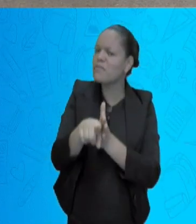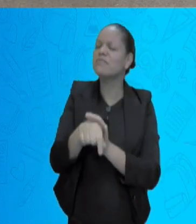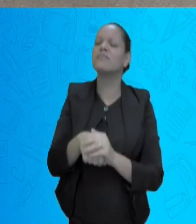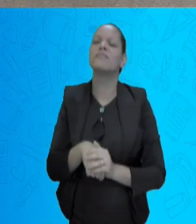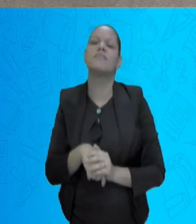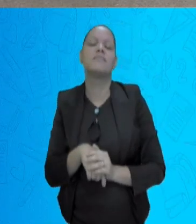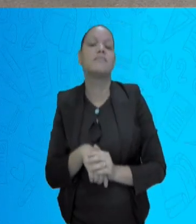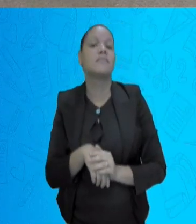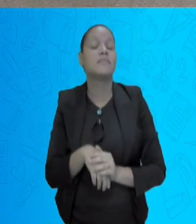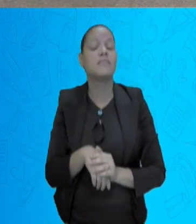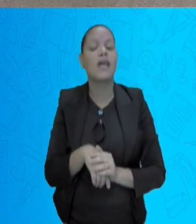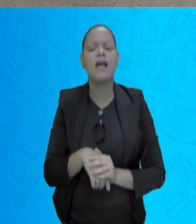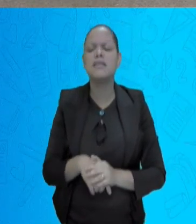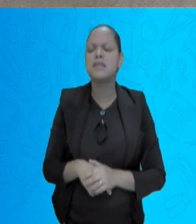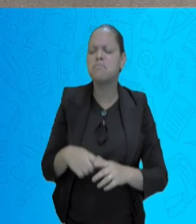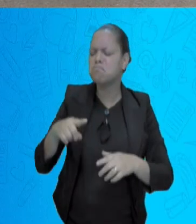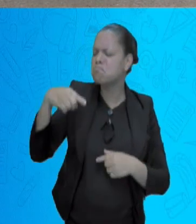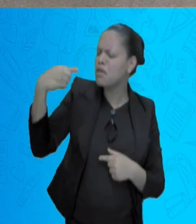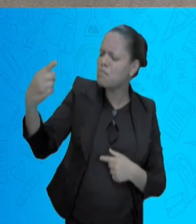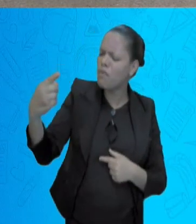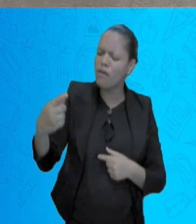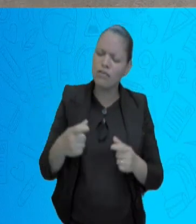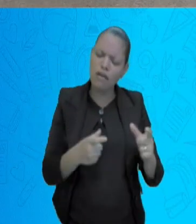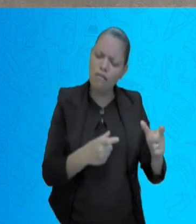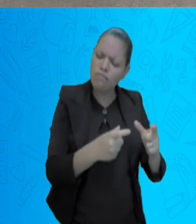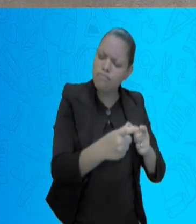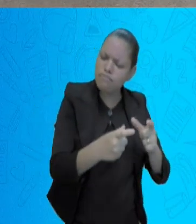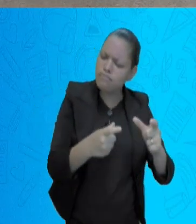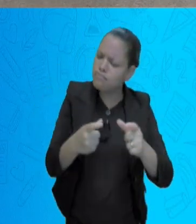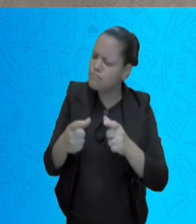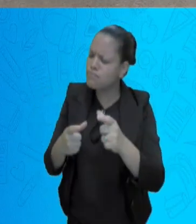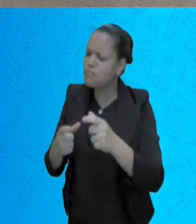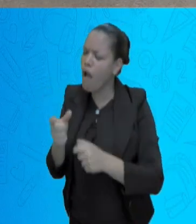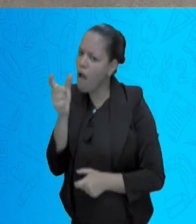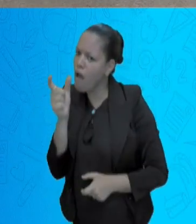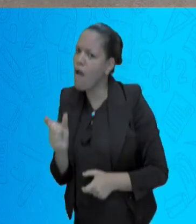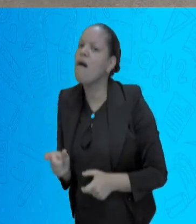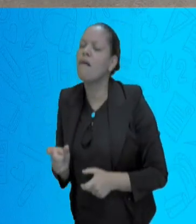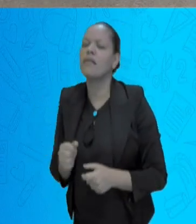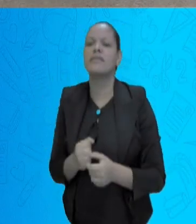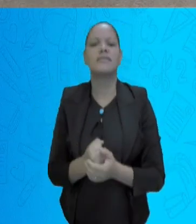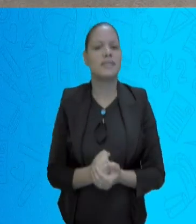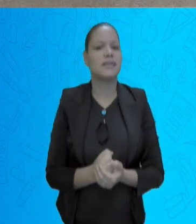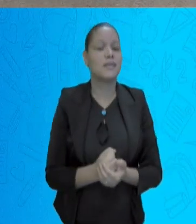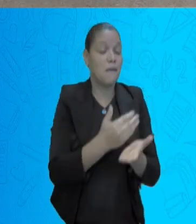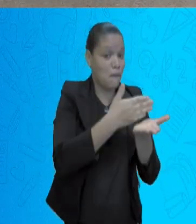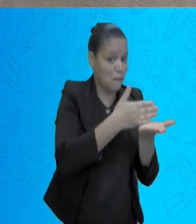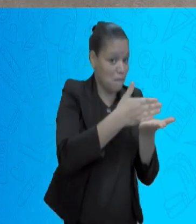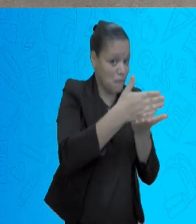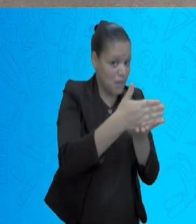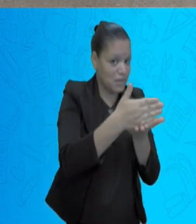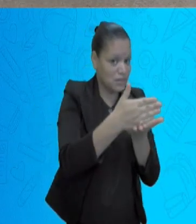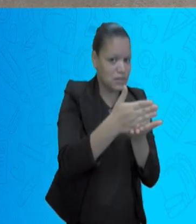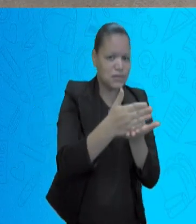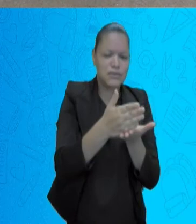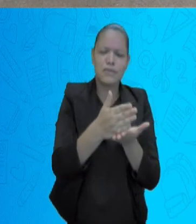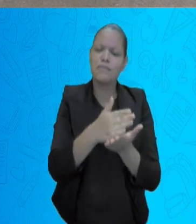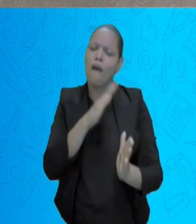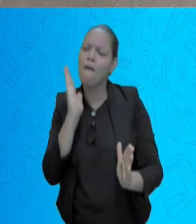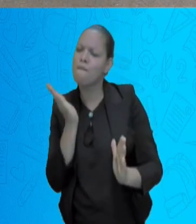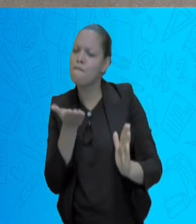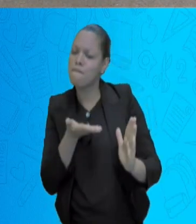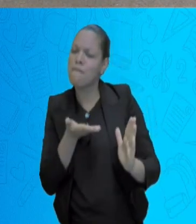escrever. Assim vai ficar fácil você escrever o princípio, o meio e o fim, deixando o seu